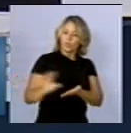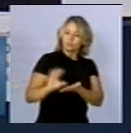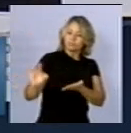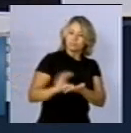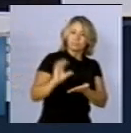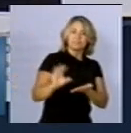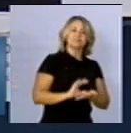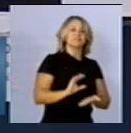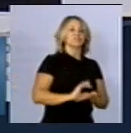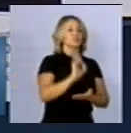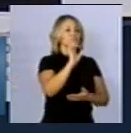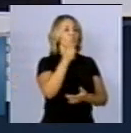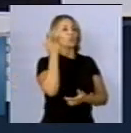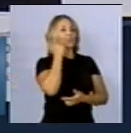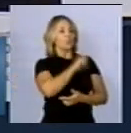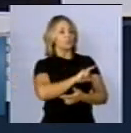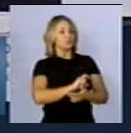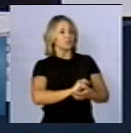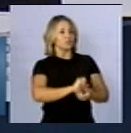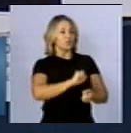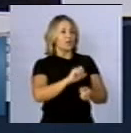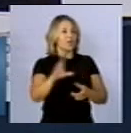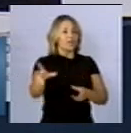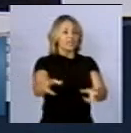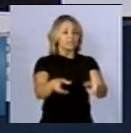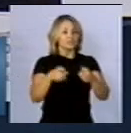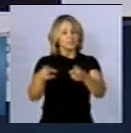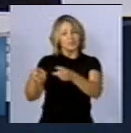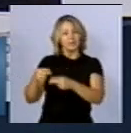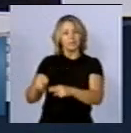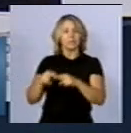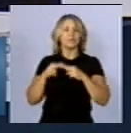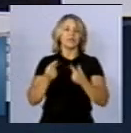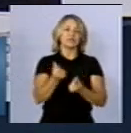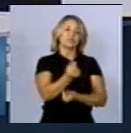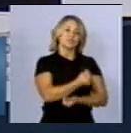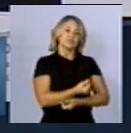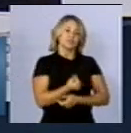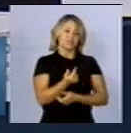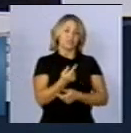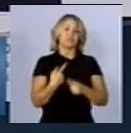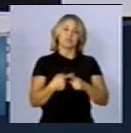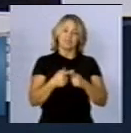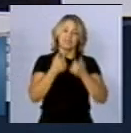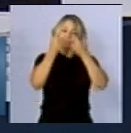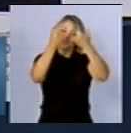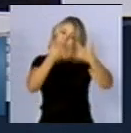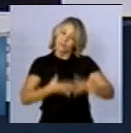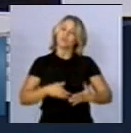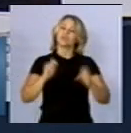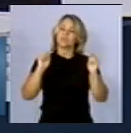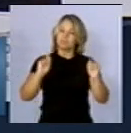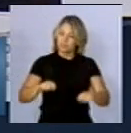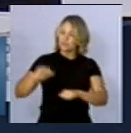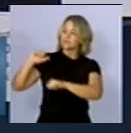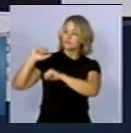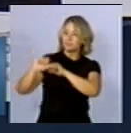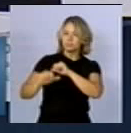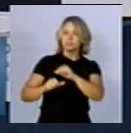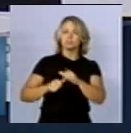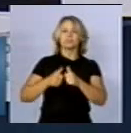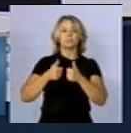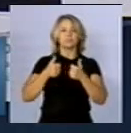também só continua a explorá-la pela conveniência financeira pois já declarou que tem alternativas técnicas